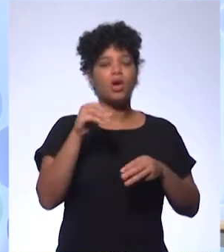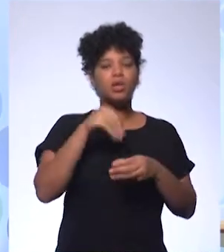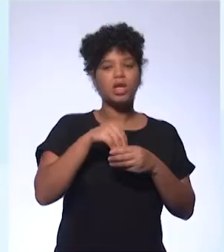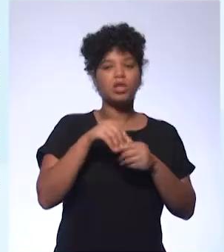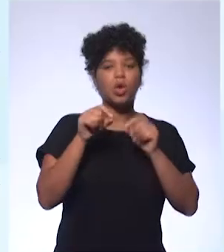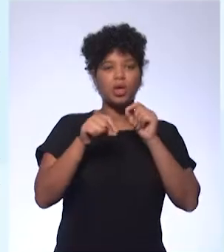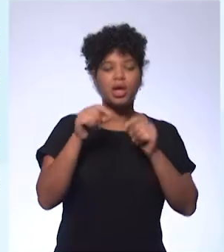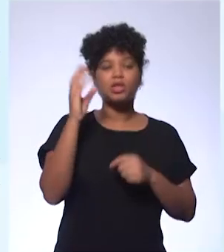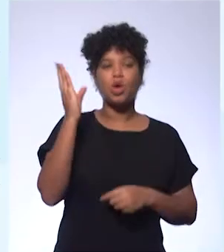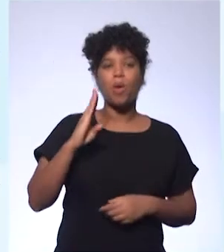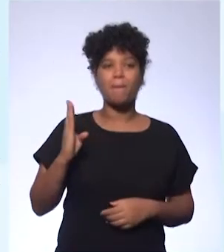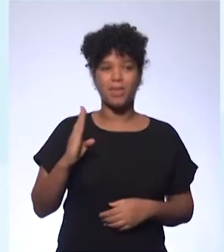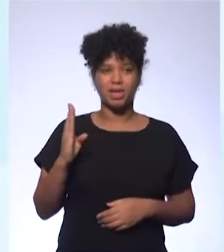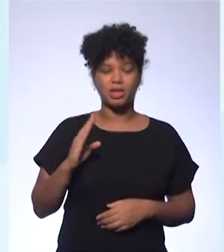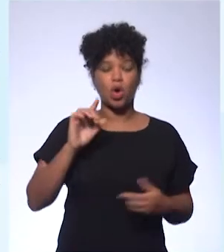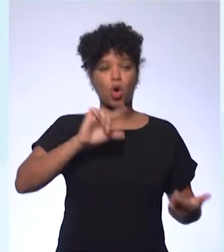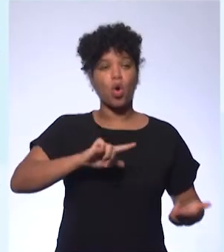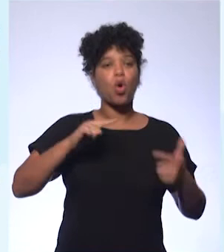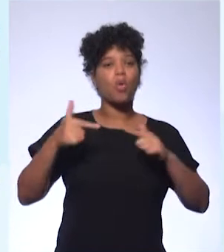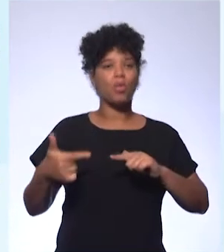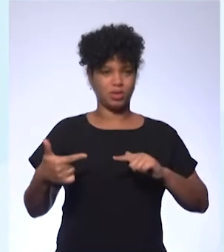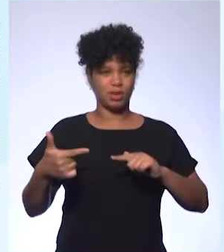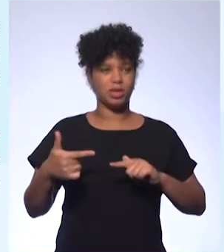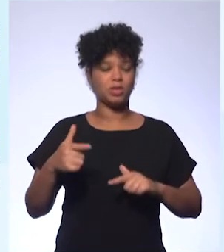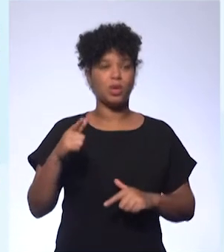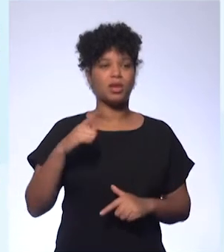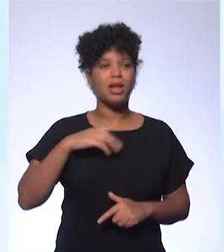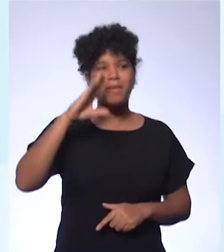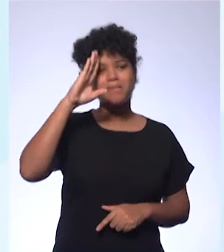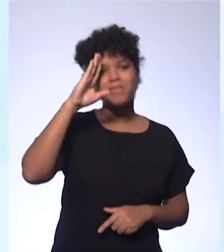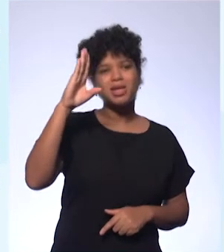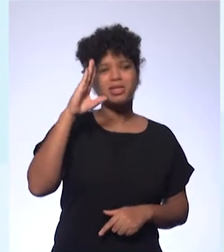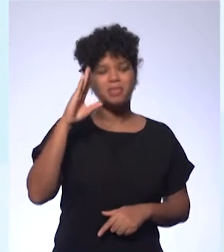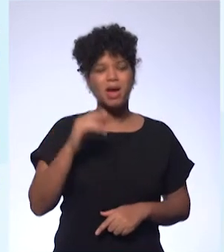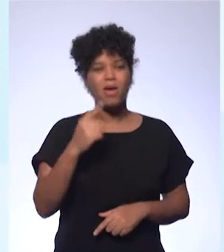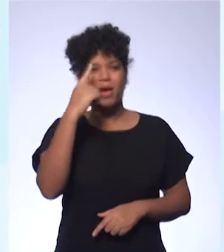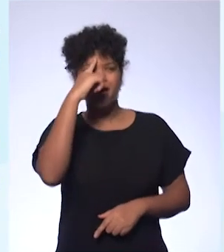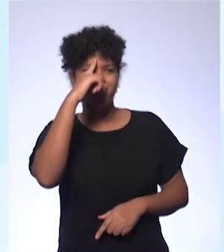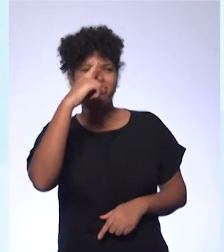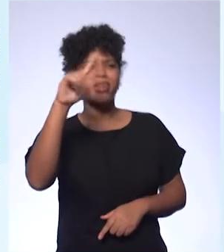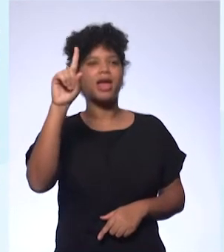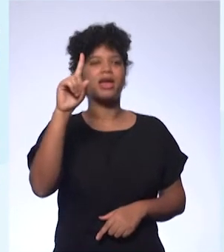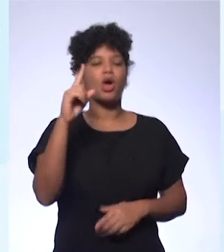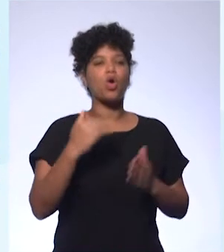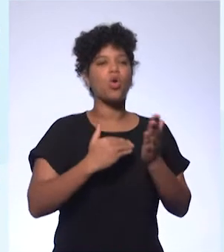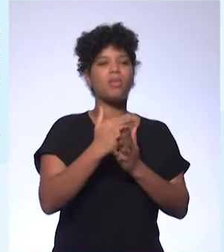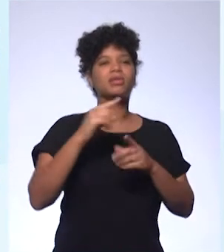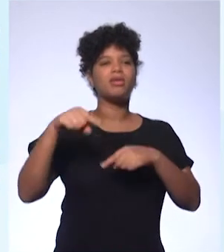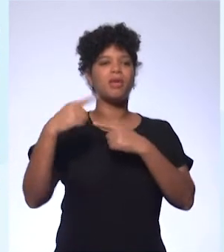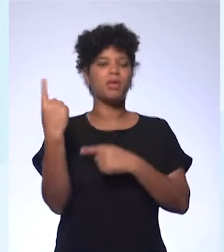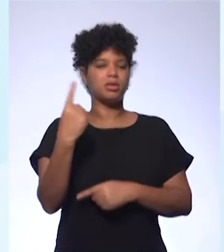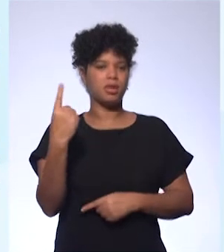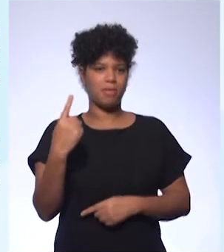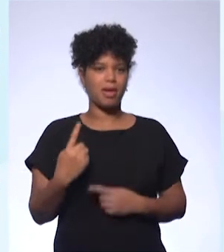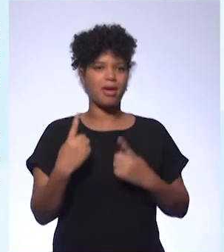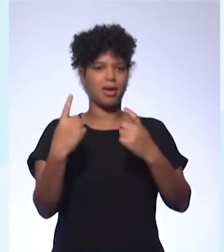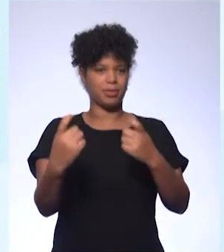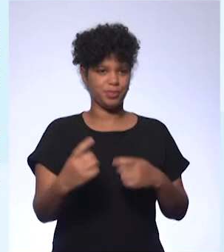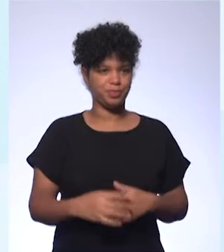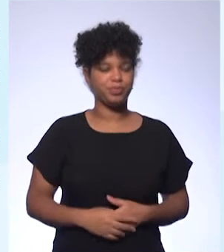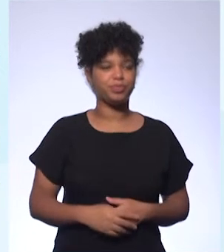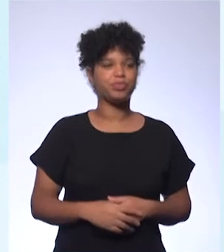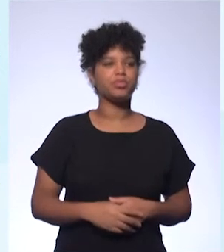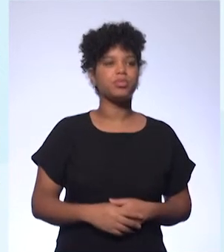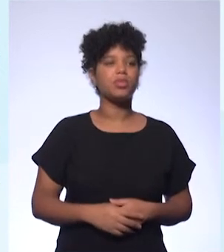o modernismo aqui no Brasil, ele foi influenciado pelos ideais liberais que surgem após a Primeira Guerra. E eles são representados pelas